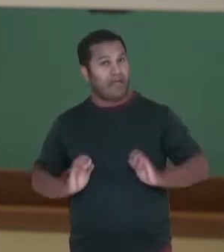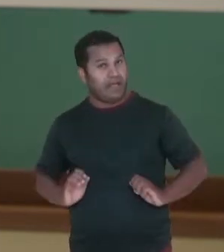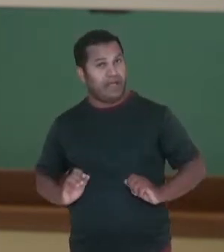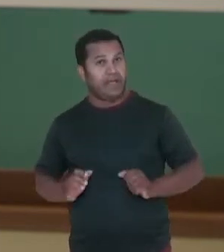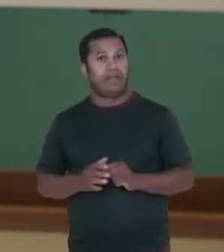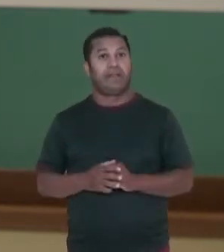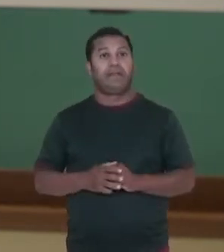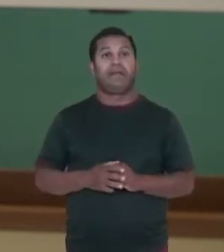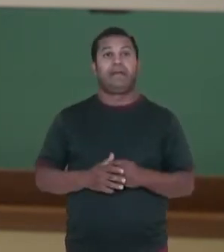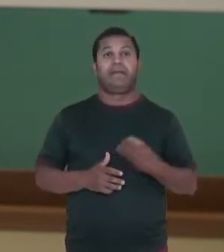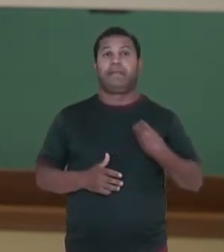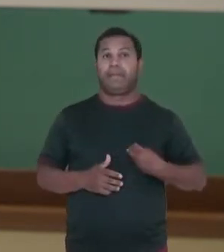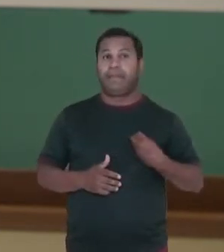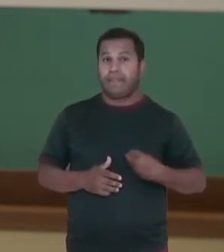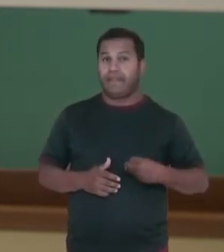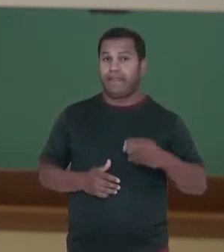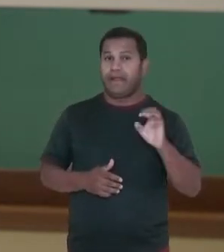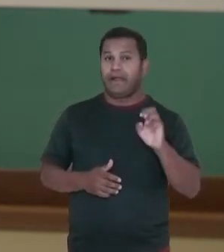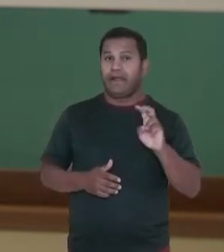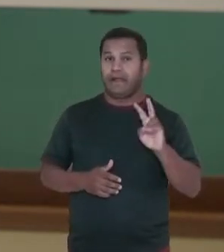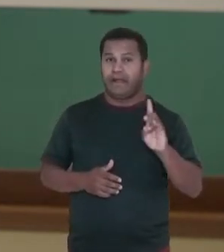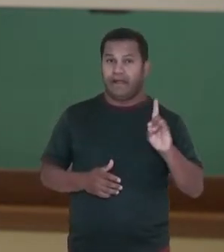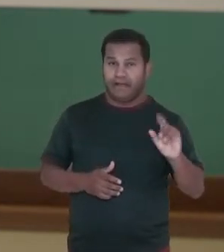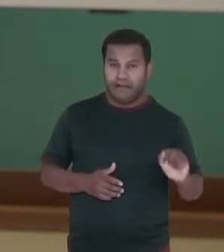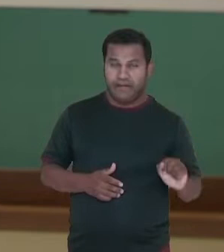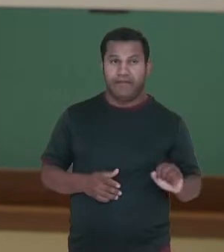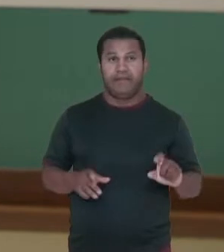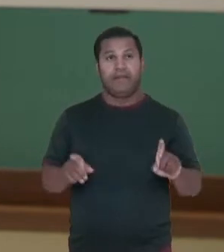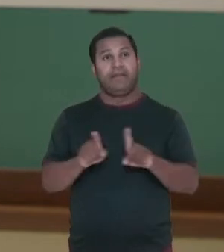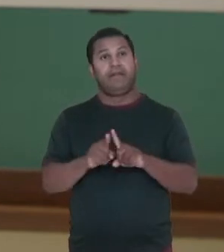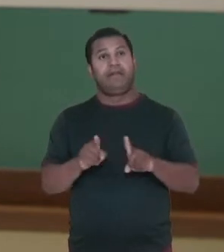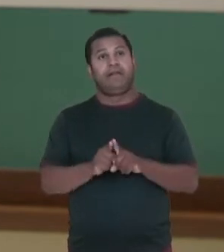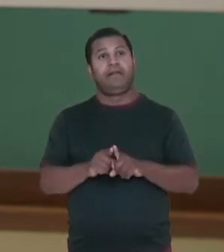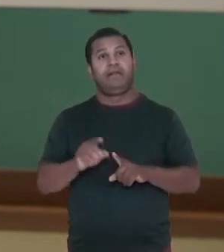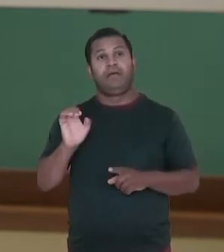manipular um indivíduo, né, para fazer testes ou